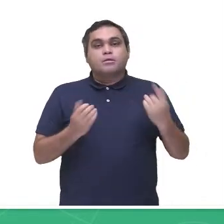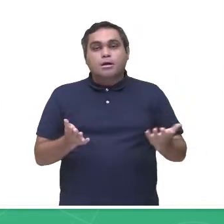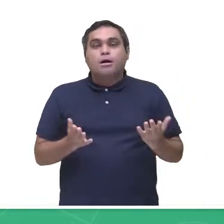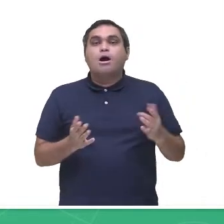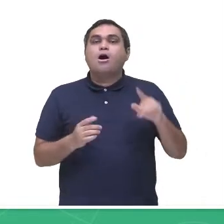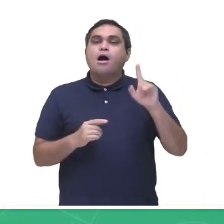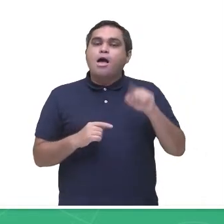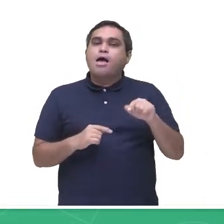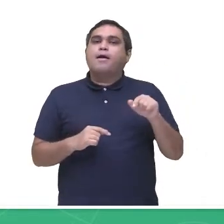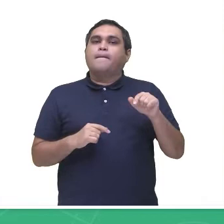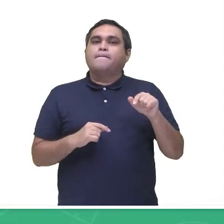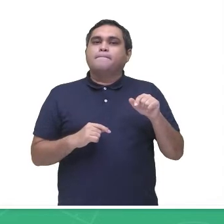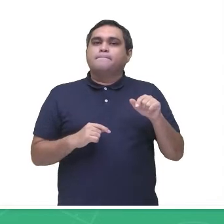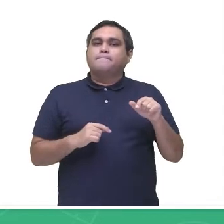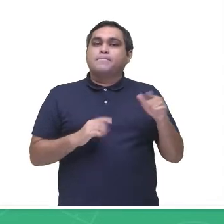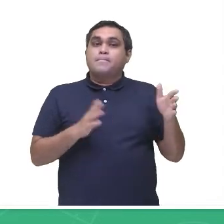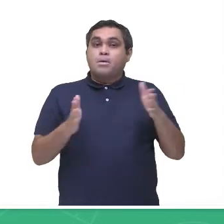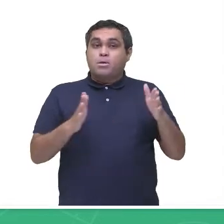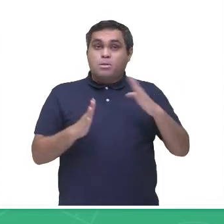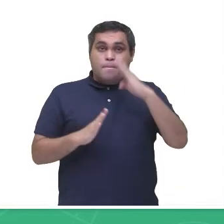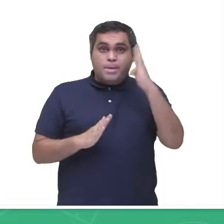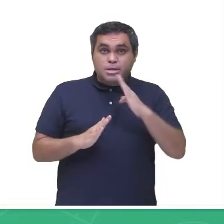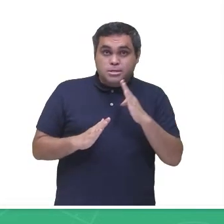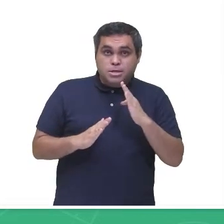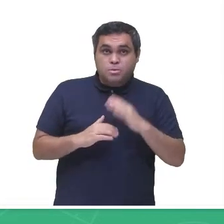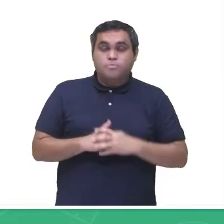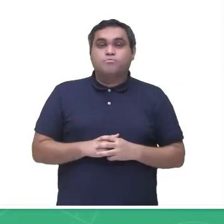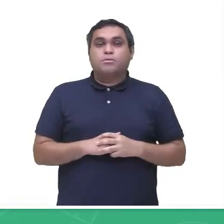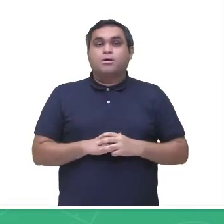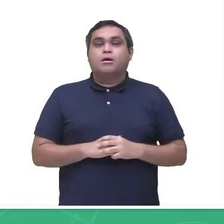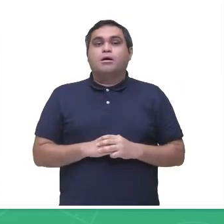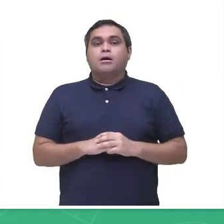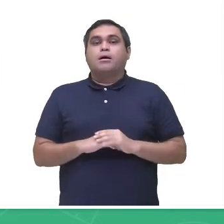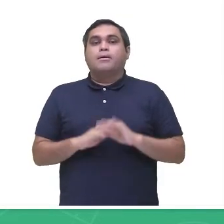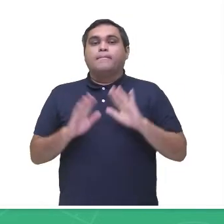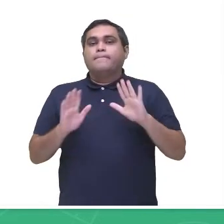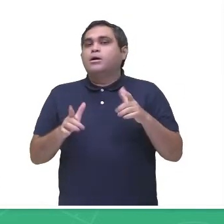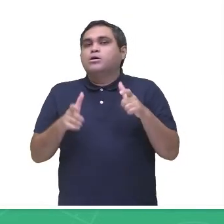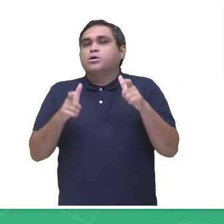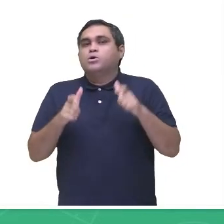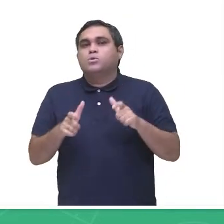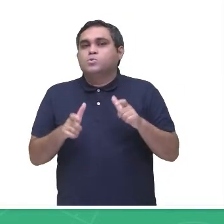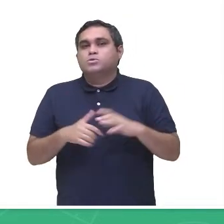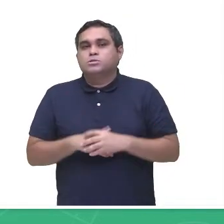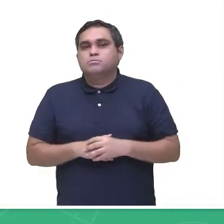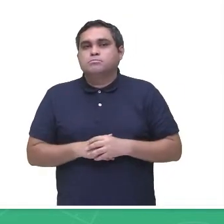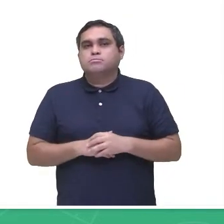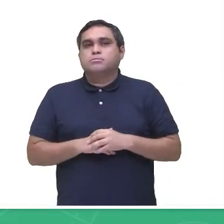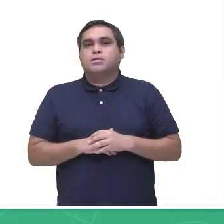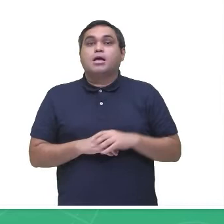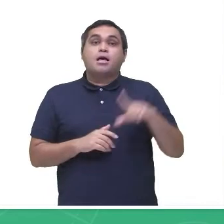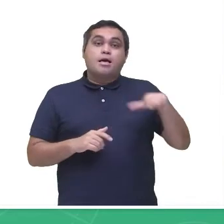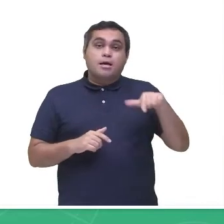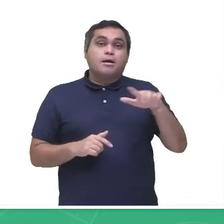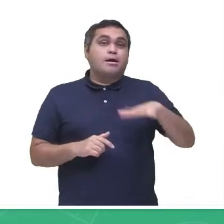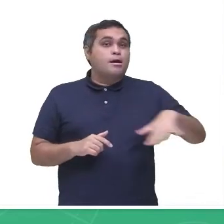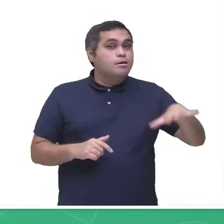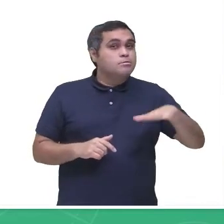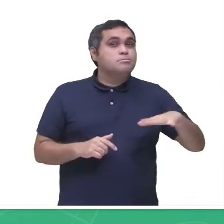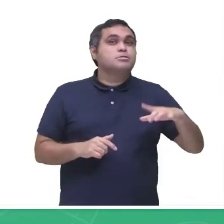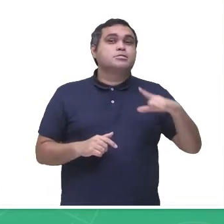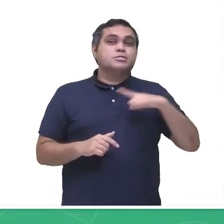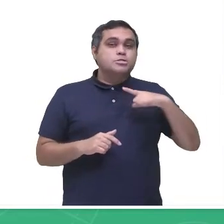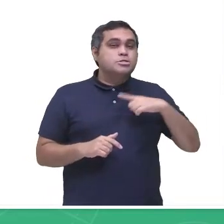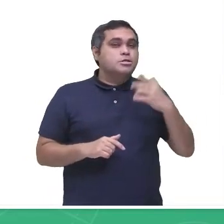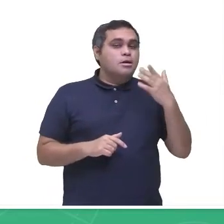rico exemplo do período barroco no Brasil. Aonde nós vamos encontrar isso? Aonde as cidades têm o quê? O minério